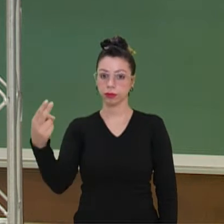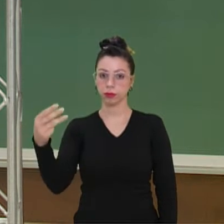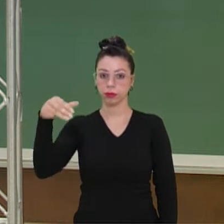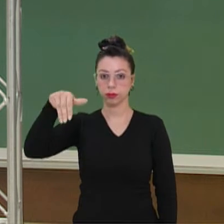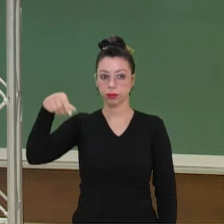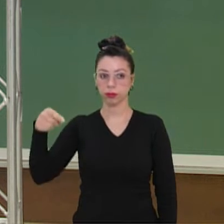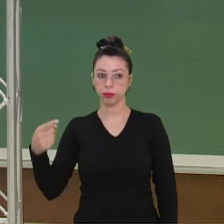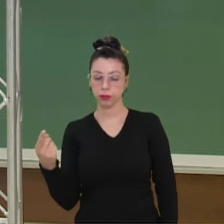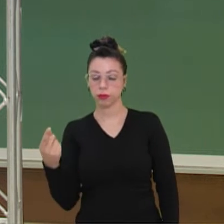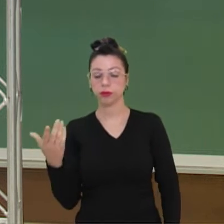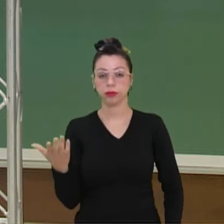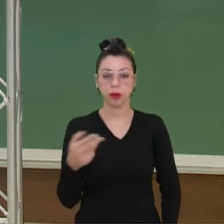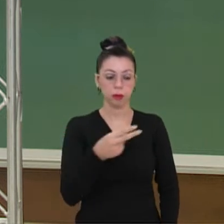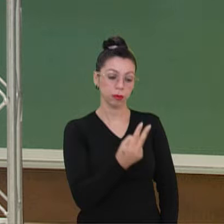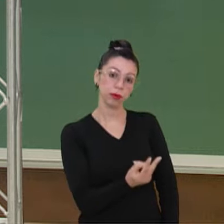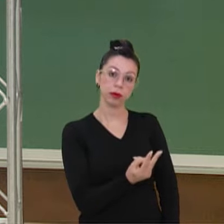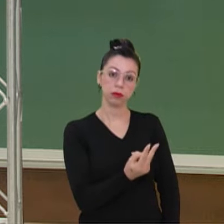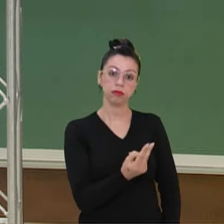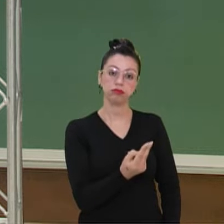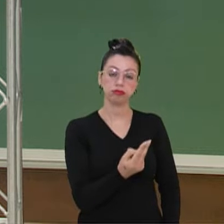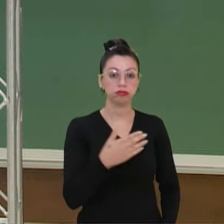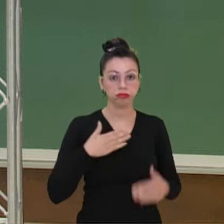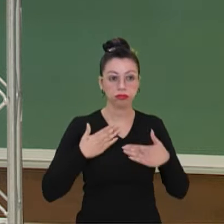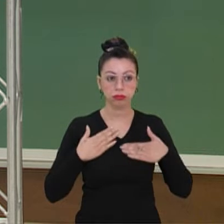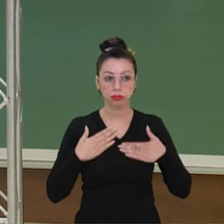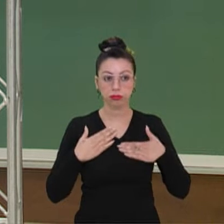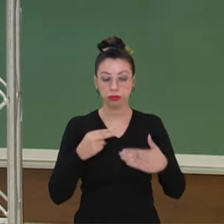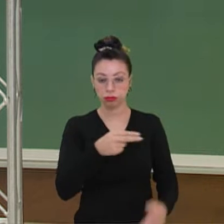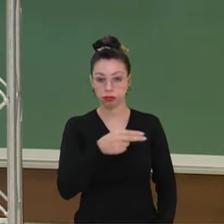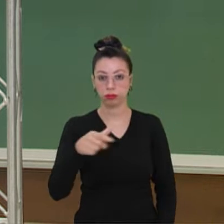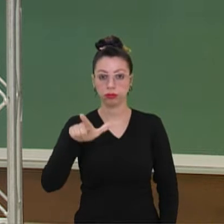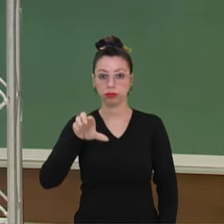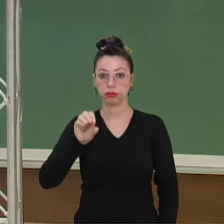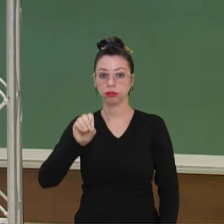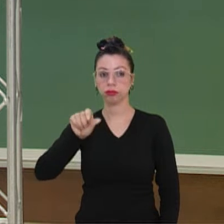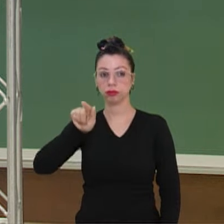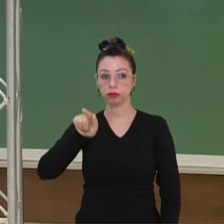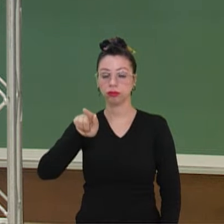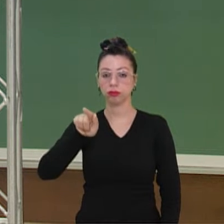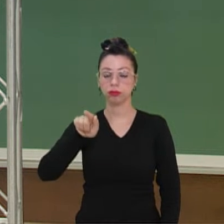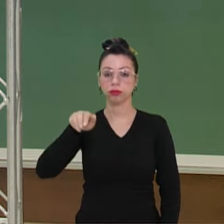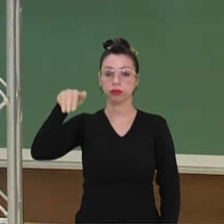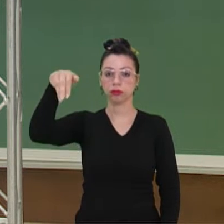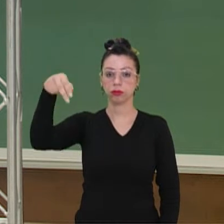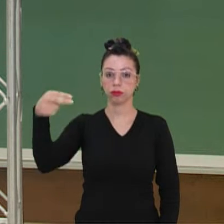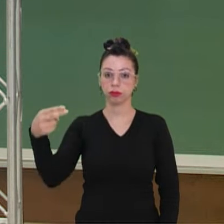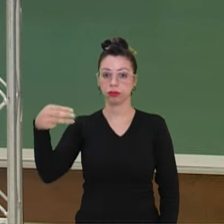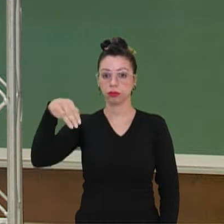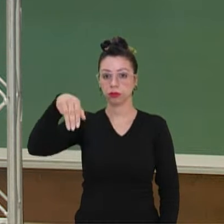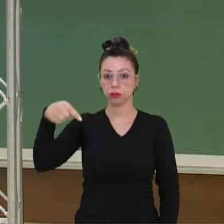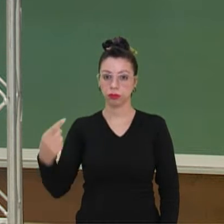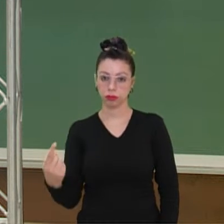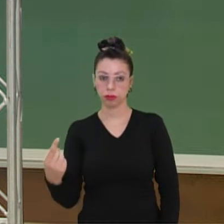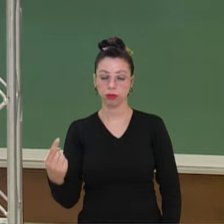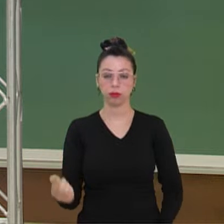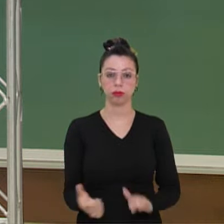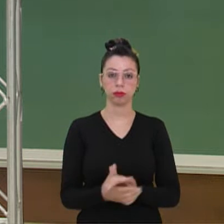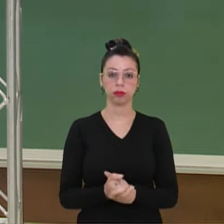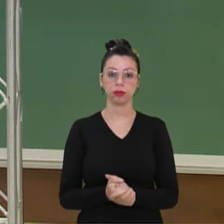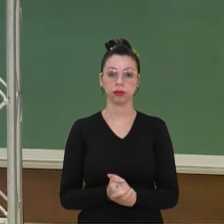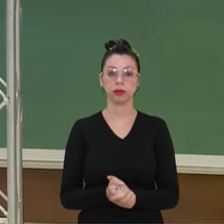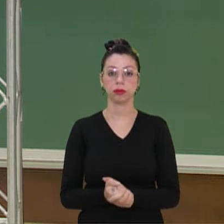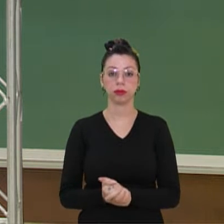Bom, 6 menos 4, 2. Sossegadinho. Igual log de M2 M1. Agora, presta